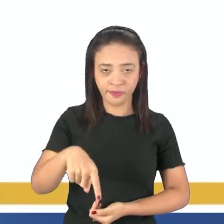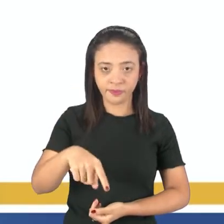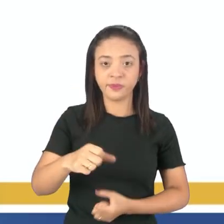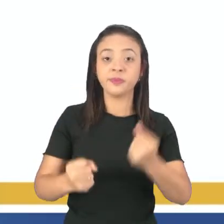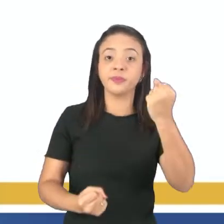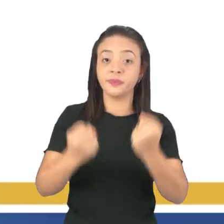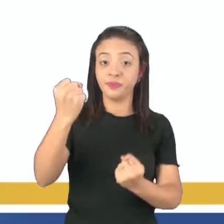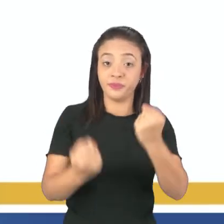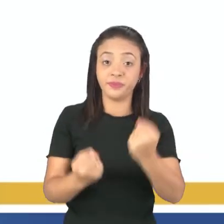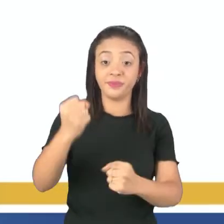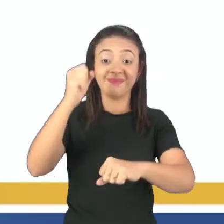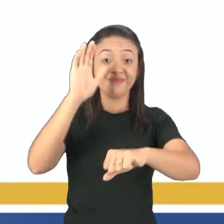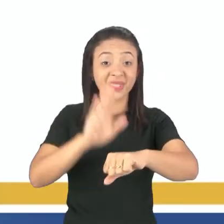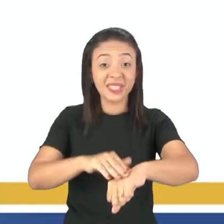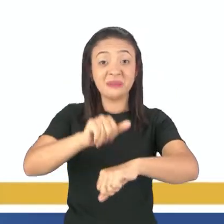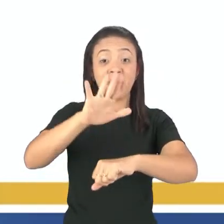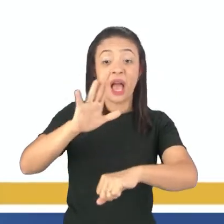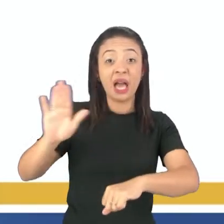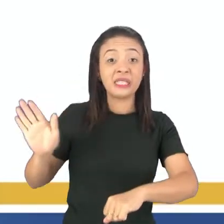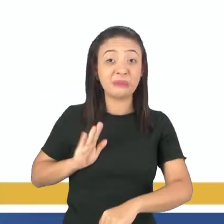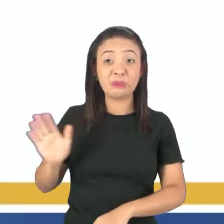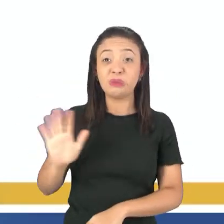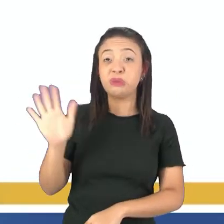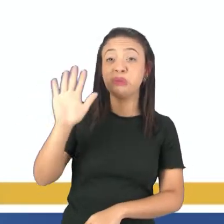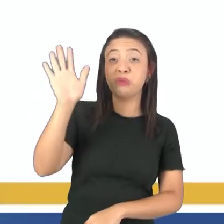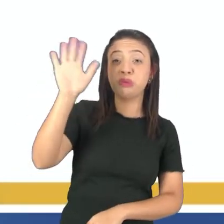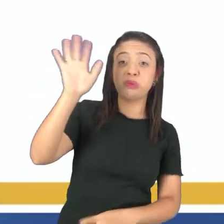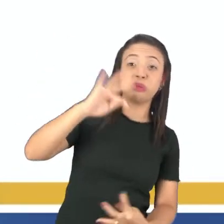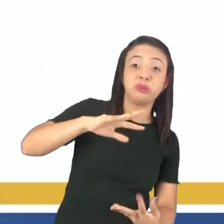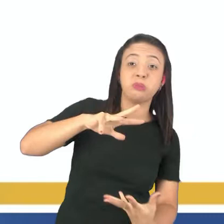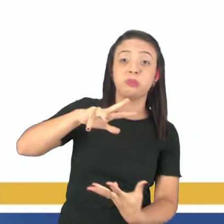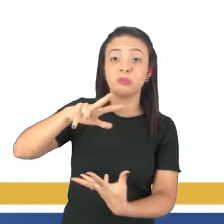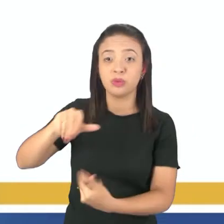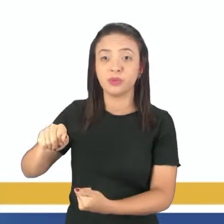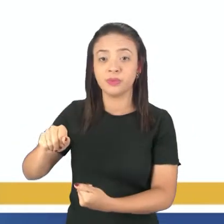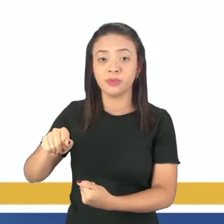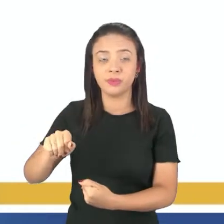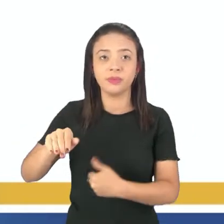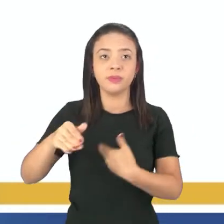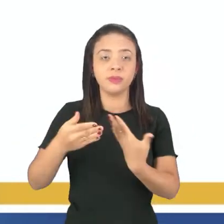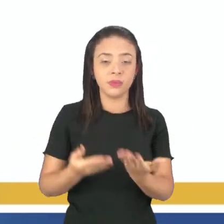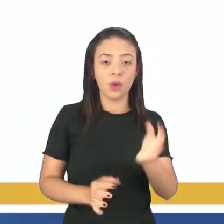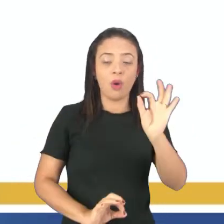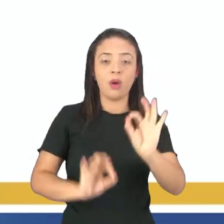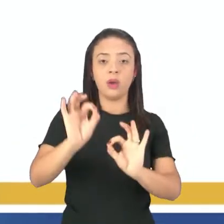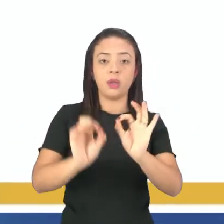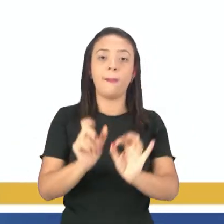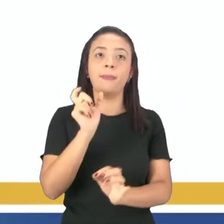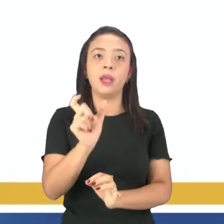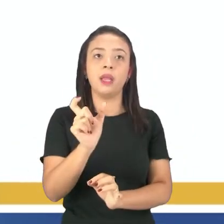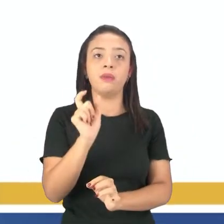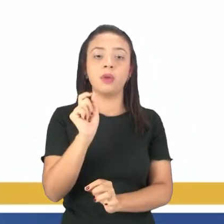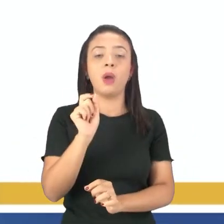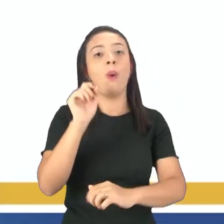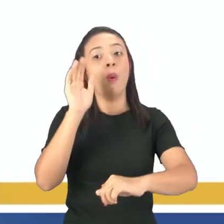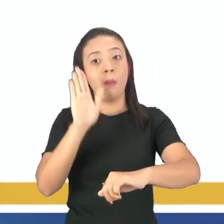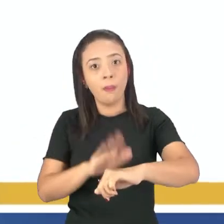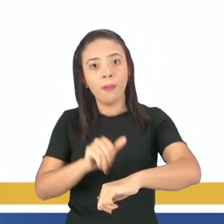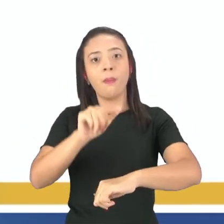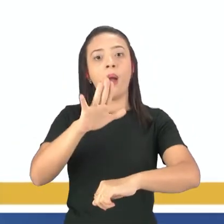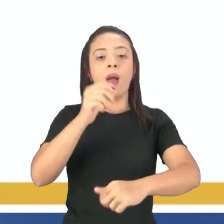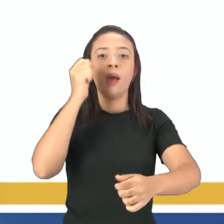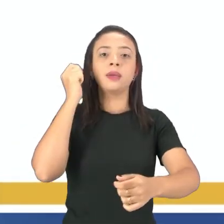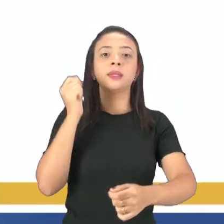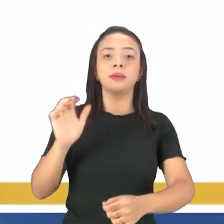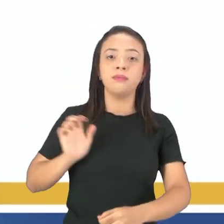carro mais caro do mundo. Na ordem dos que a palavra aparece de acordo com a gramática é o mais caro carro,